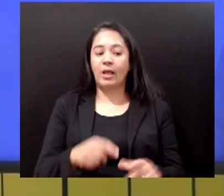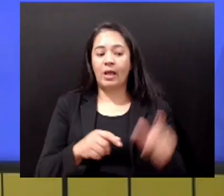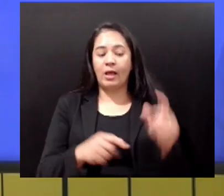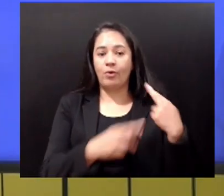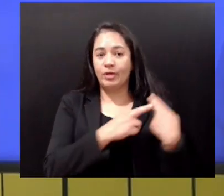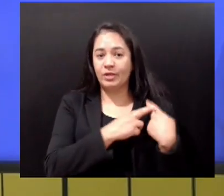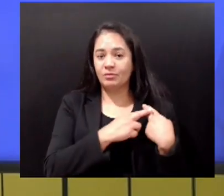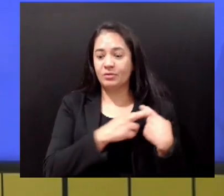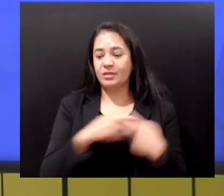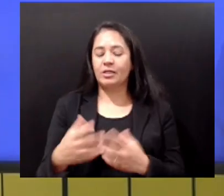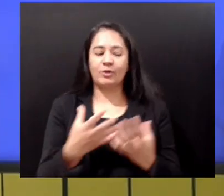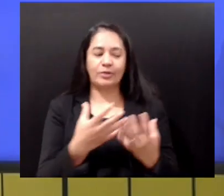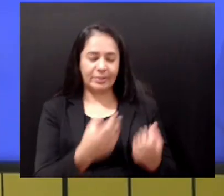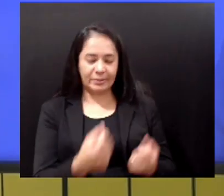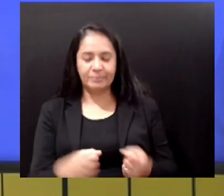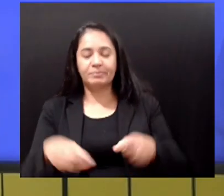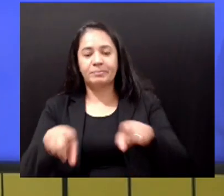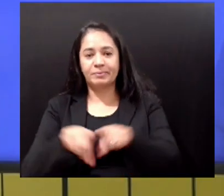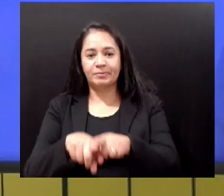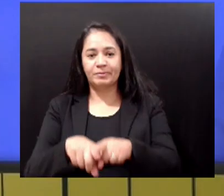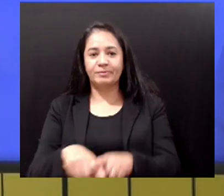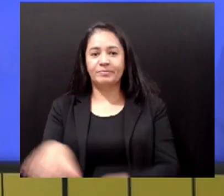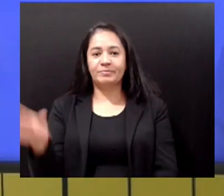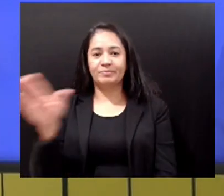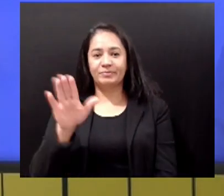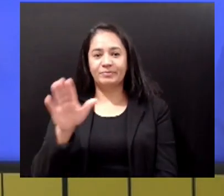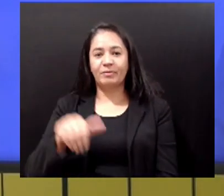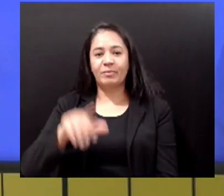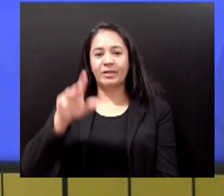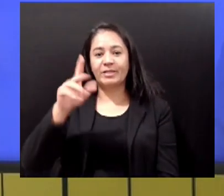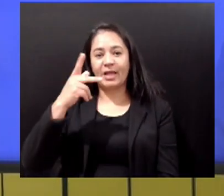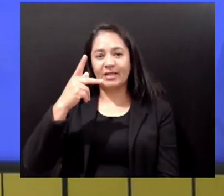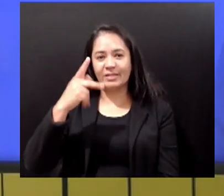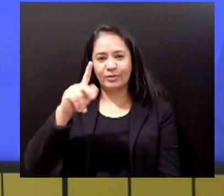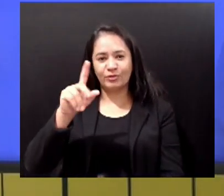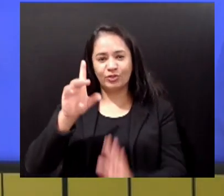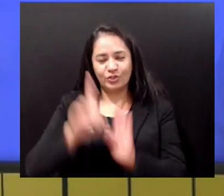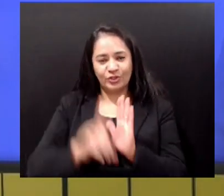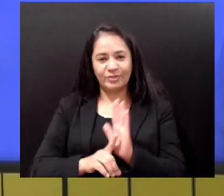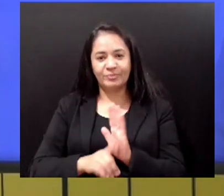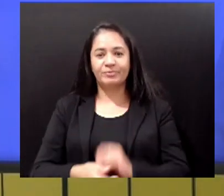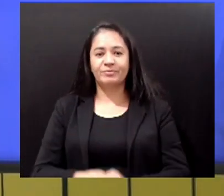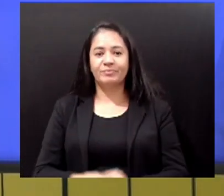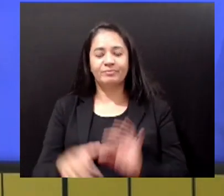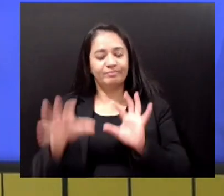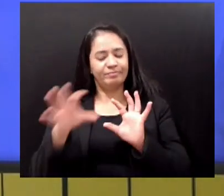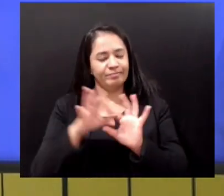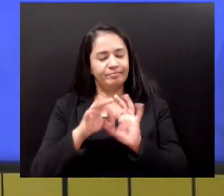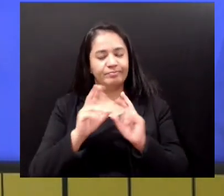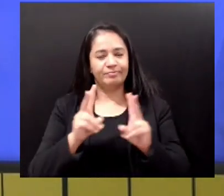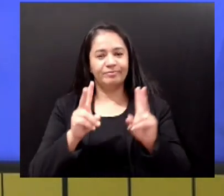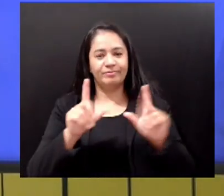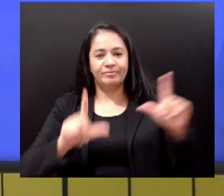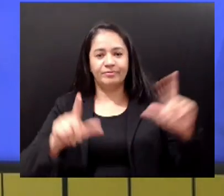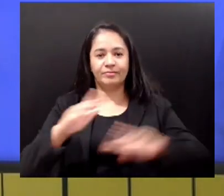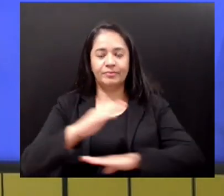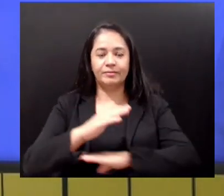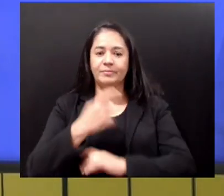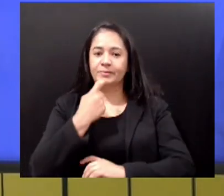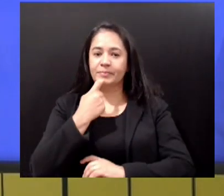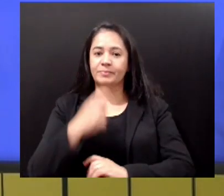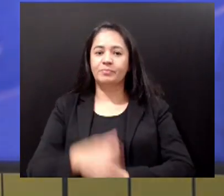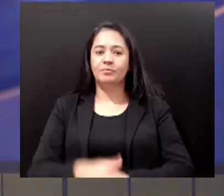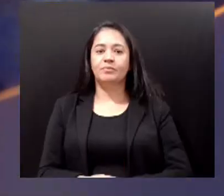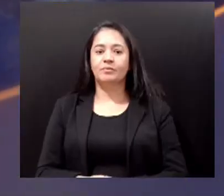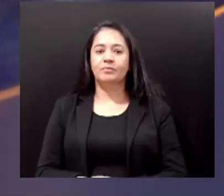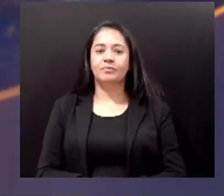quem recebe. Até logo com mais um quadro É Seu Direito. Fique ligado aqui na TV Câmara Campinas.